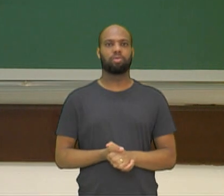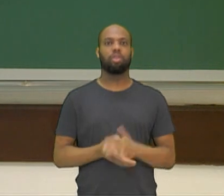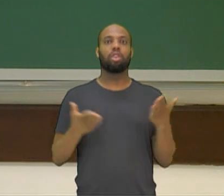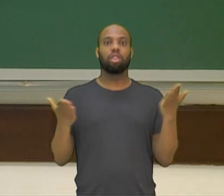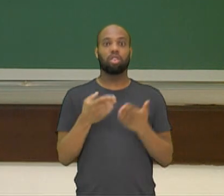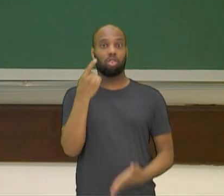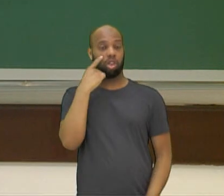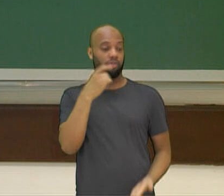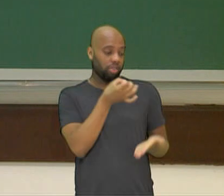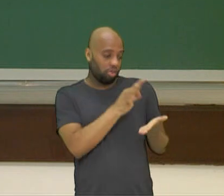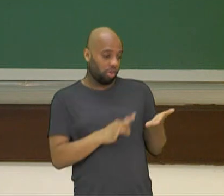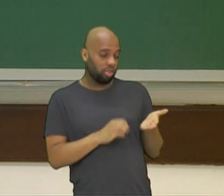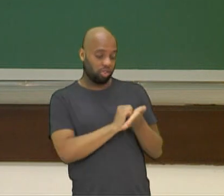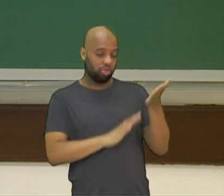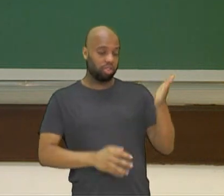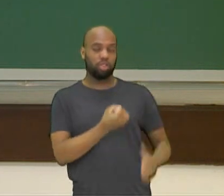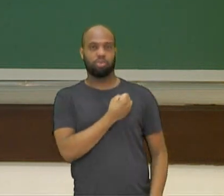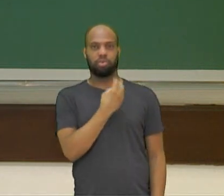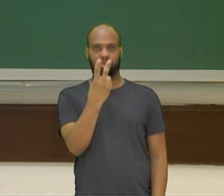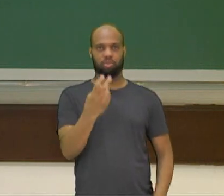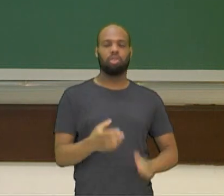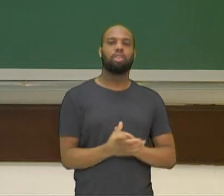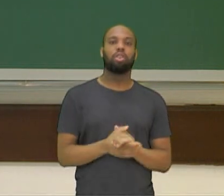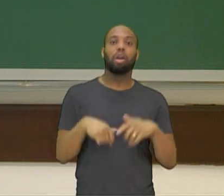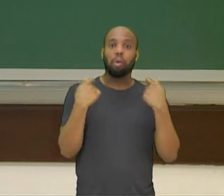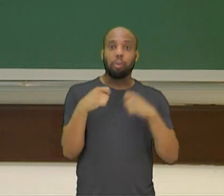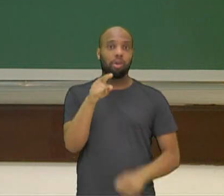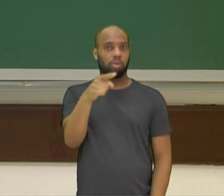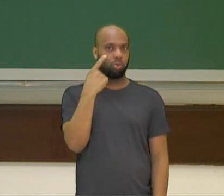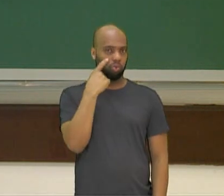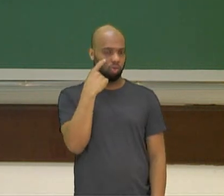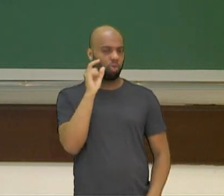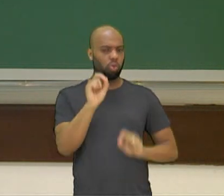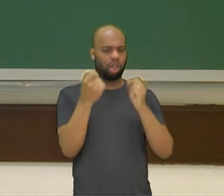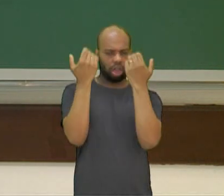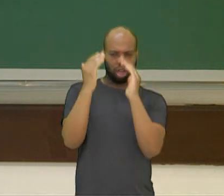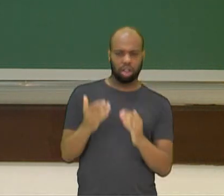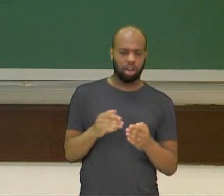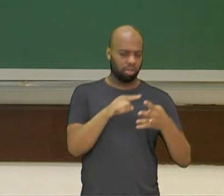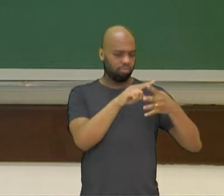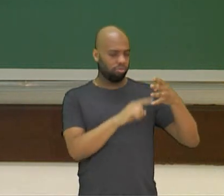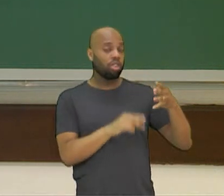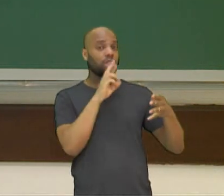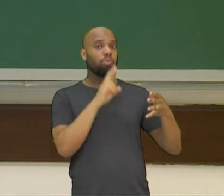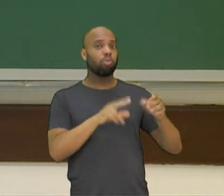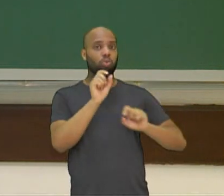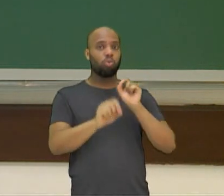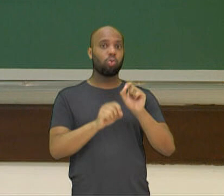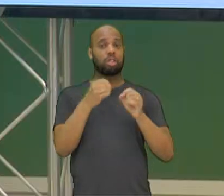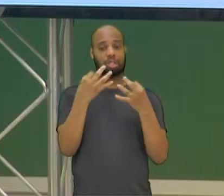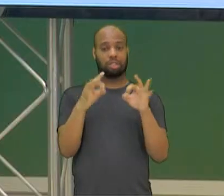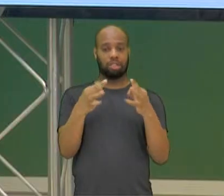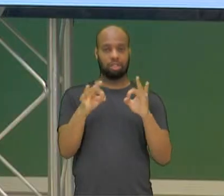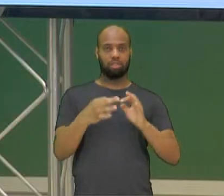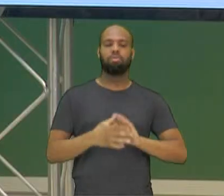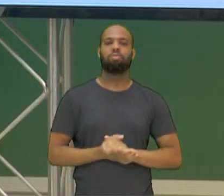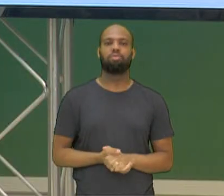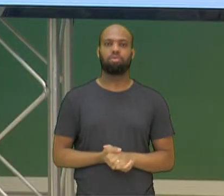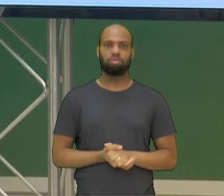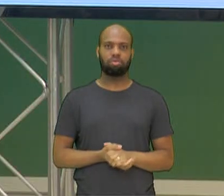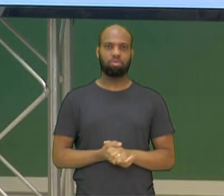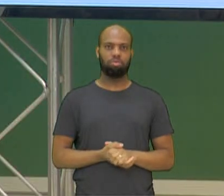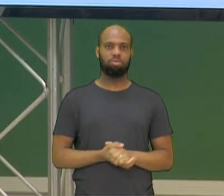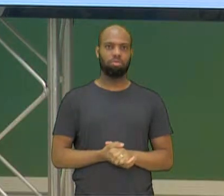Então vamos à correção da atividade 2. Então era para vocês analisarem as sentenças e verificarem qual era a